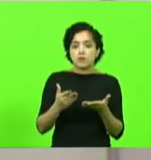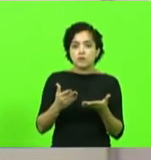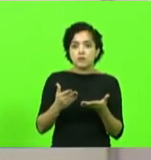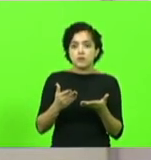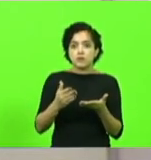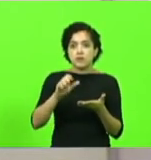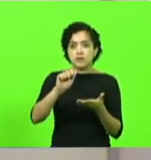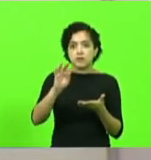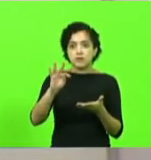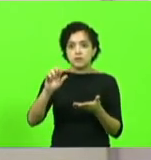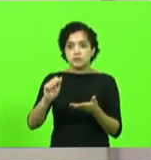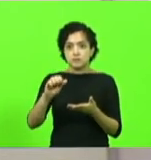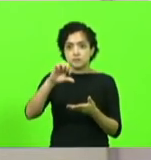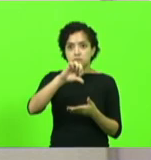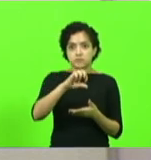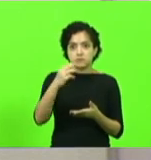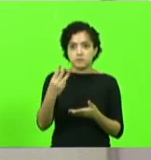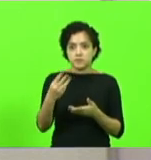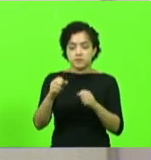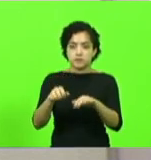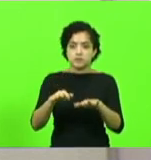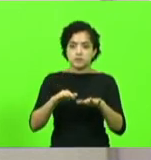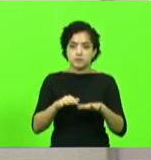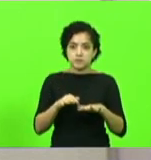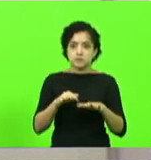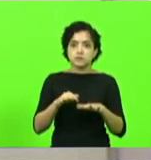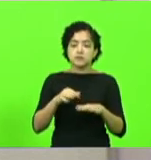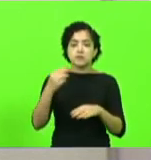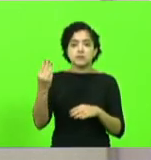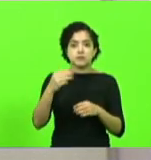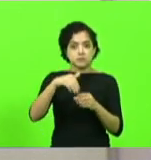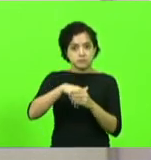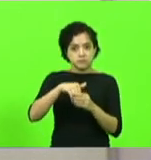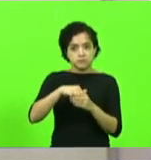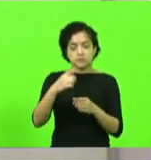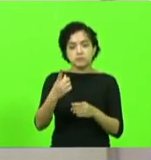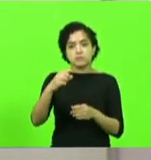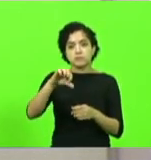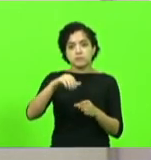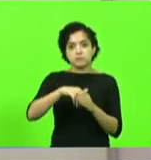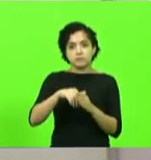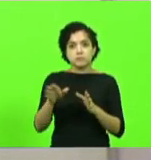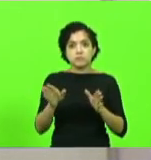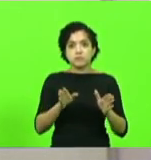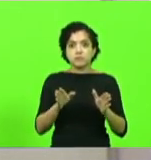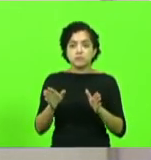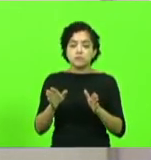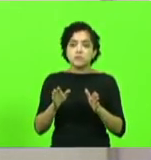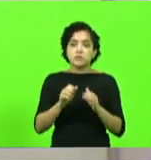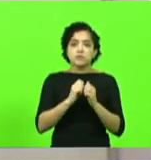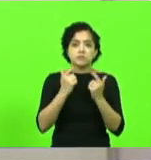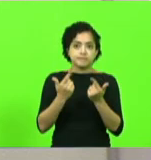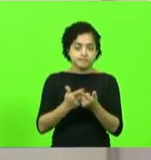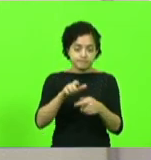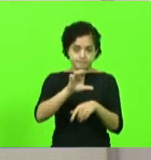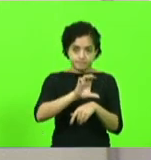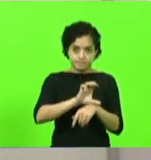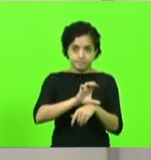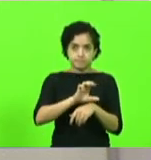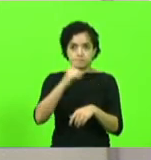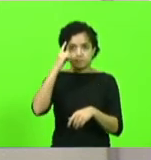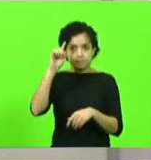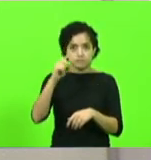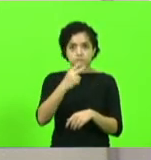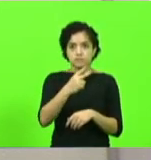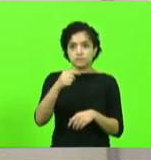Ata da 23ª sessão extraordinária da 3ª sessão legislativa da 19ª legislatura da Assembleia Legislativa do Estado de Santa Catarina, realizada em